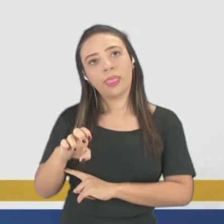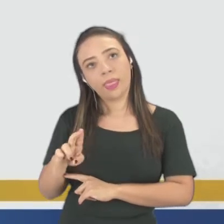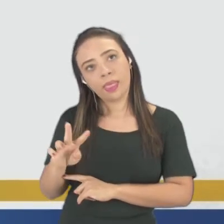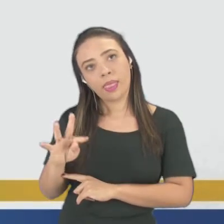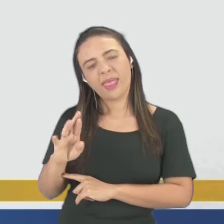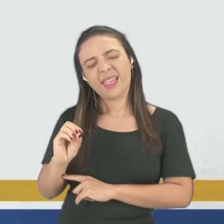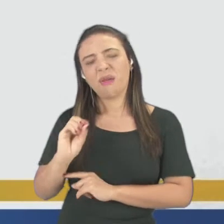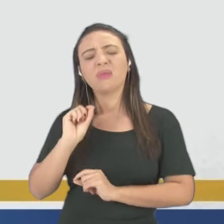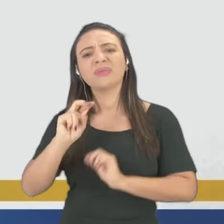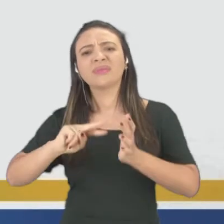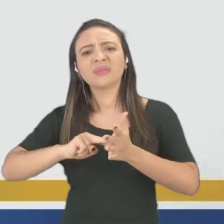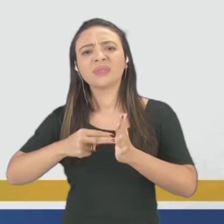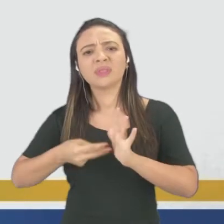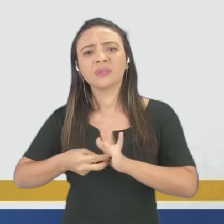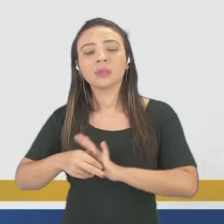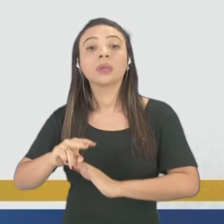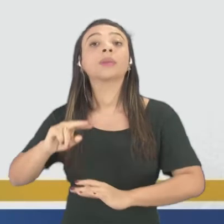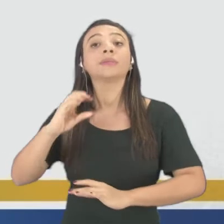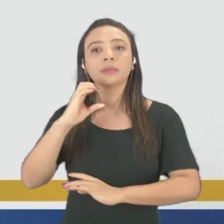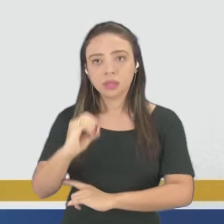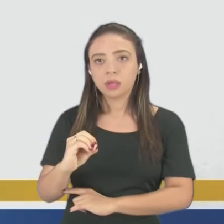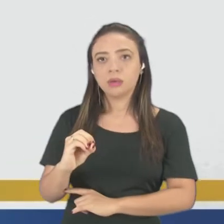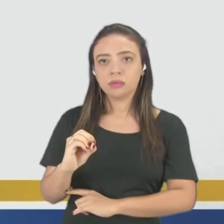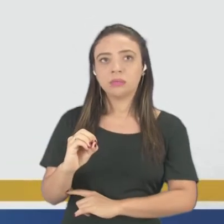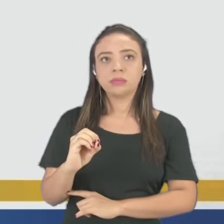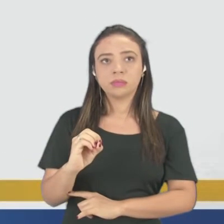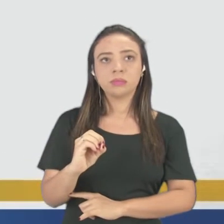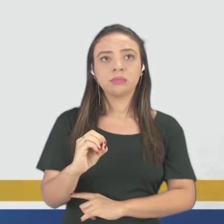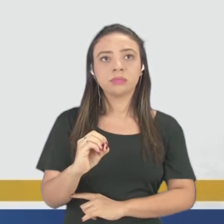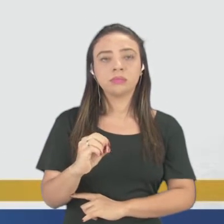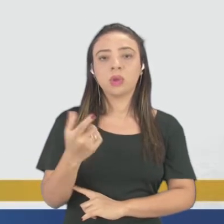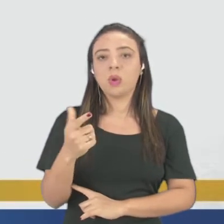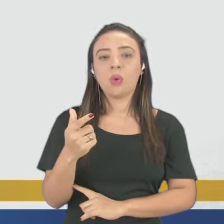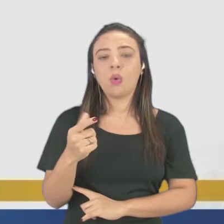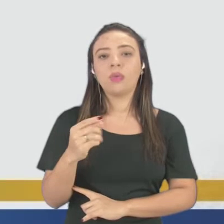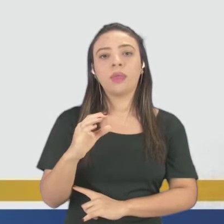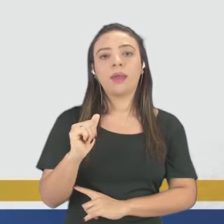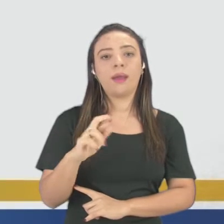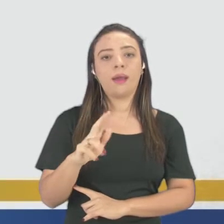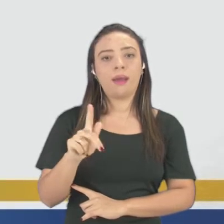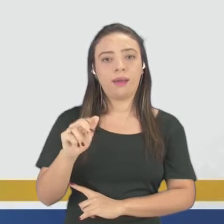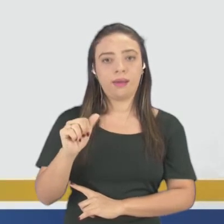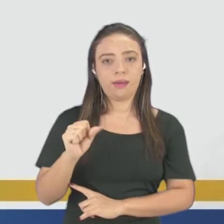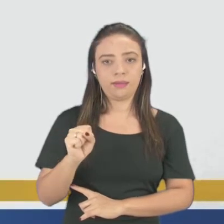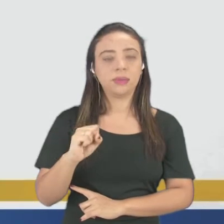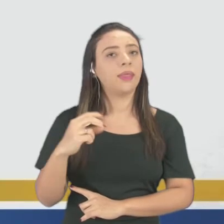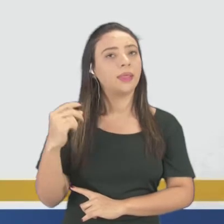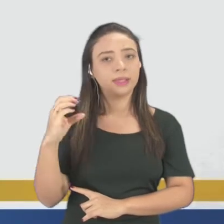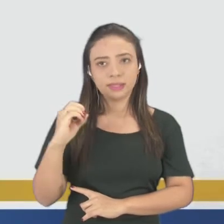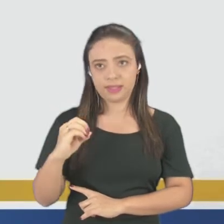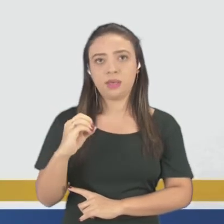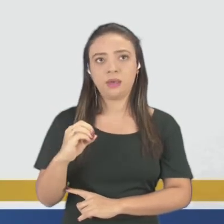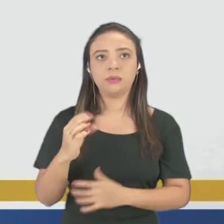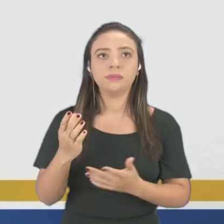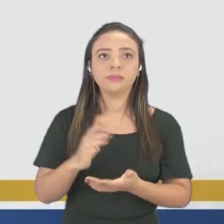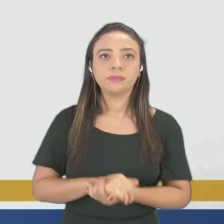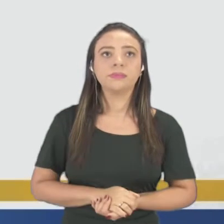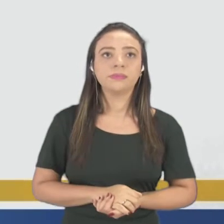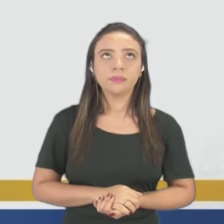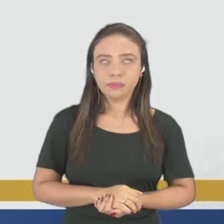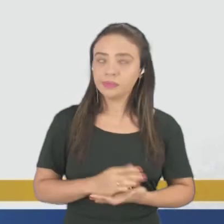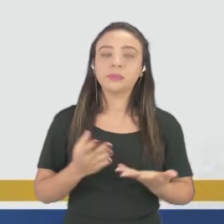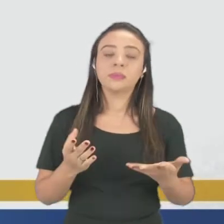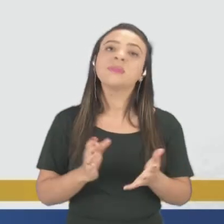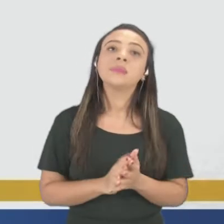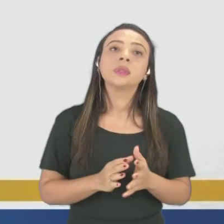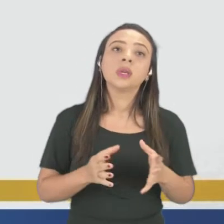professor que uma carga neutra carga zero sem carga olha aqui ó sem carga beleza atenção gente muita atenção